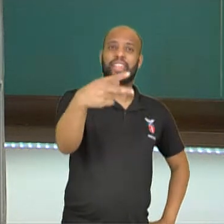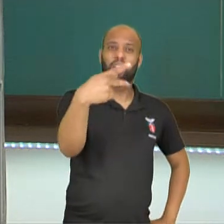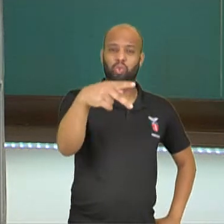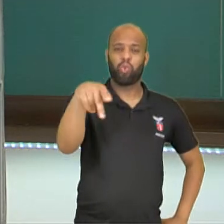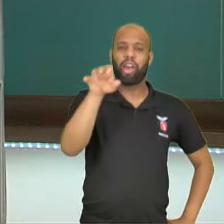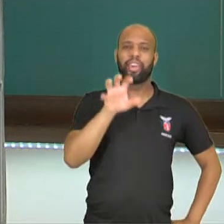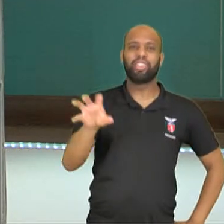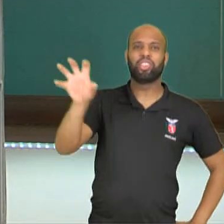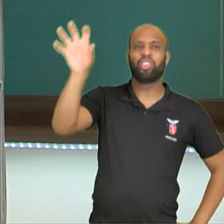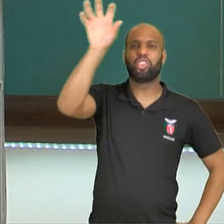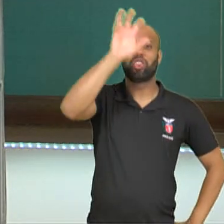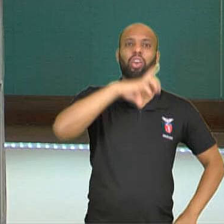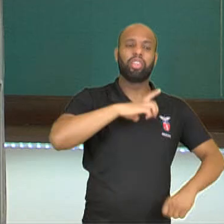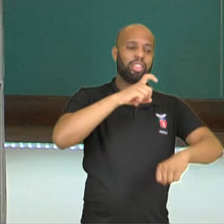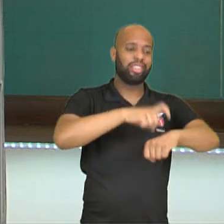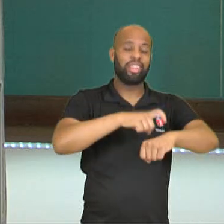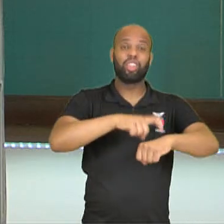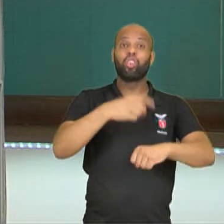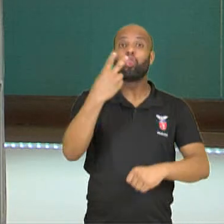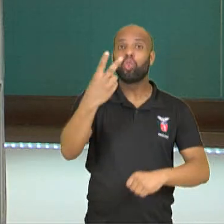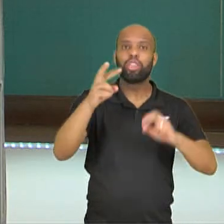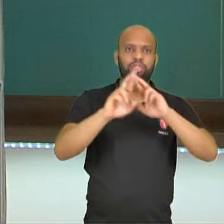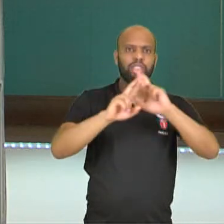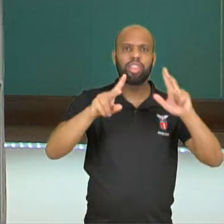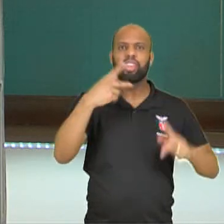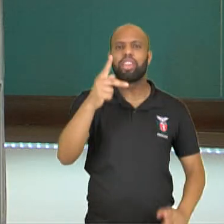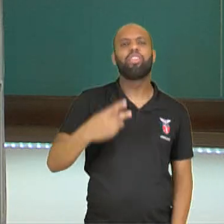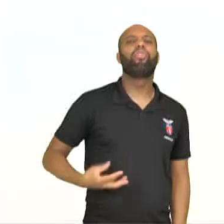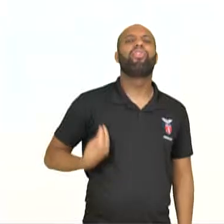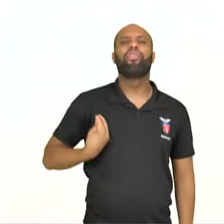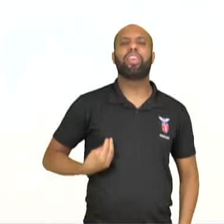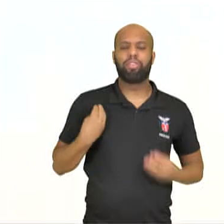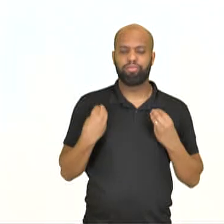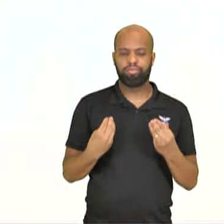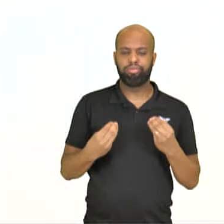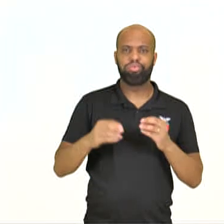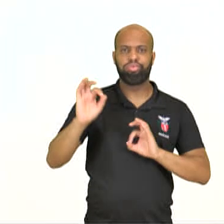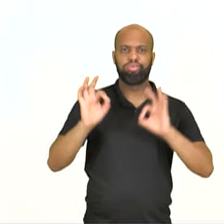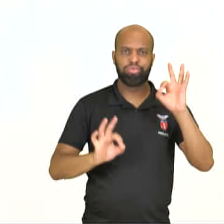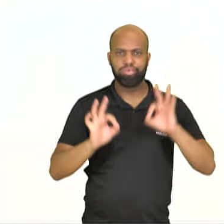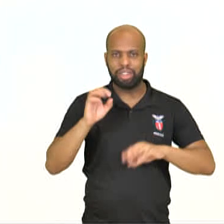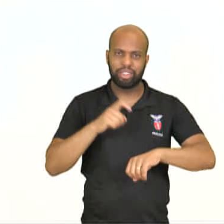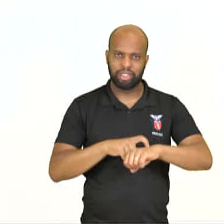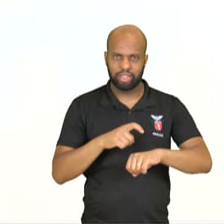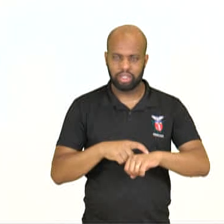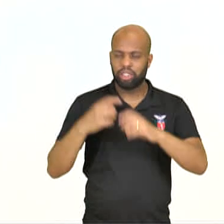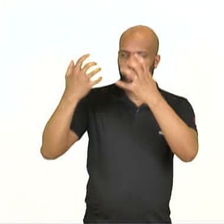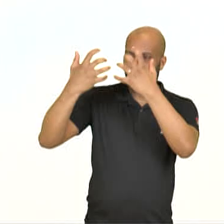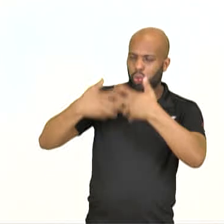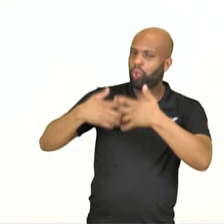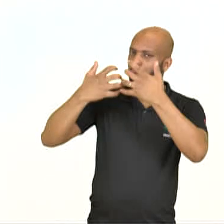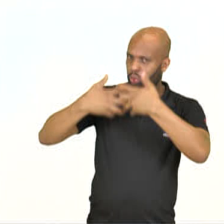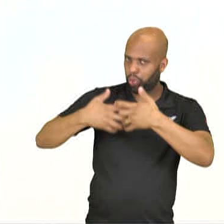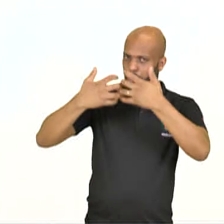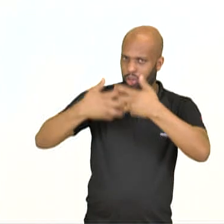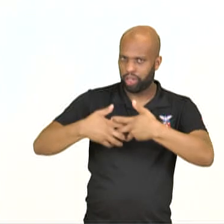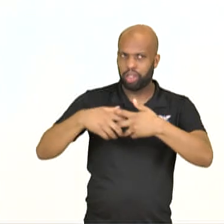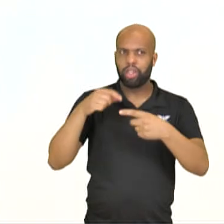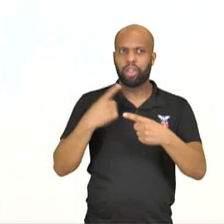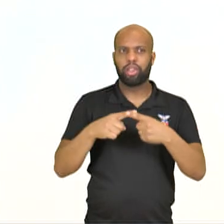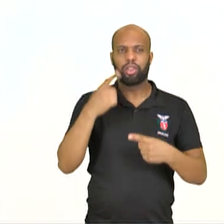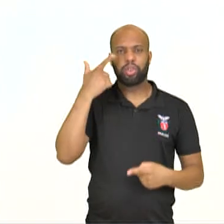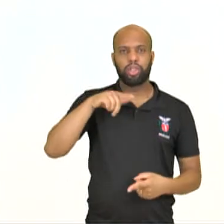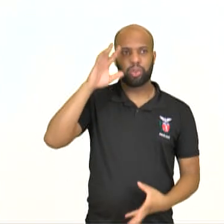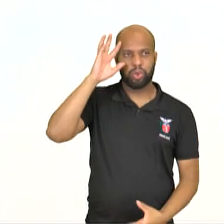horários diferentes, como seria a sua vida? A organização do seu tempo. Então, pense nisso e aí a gente